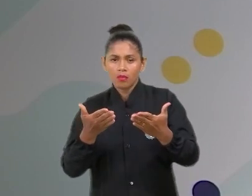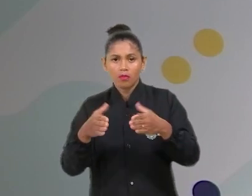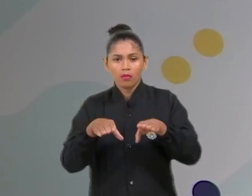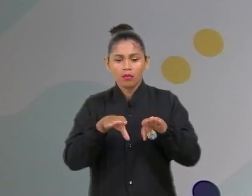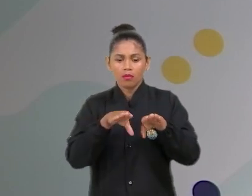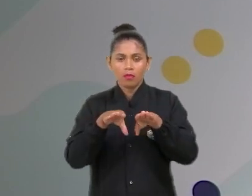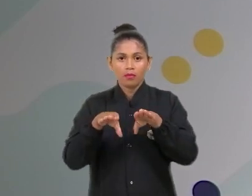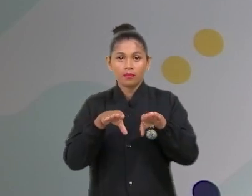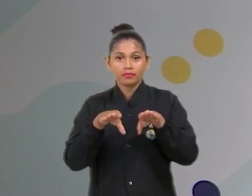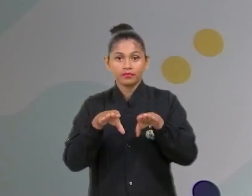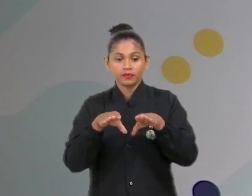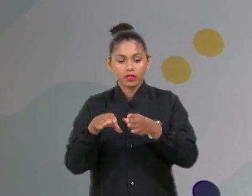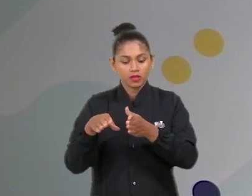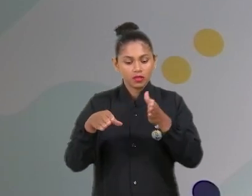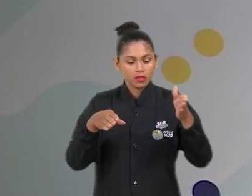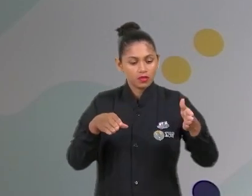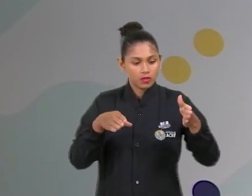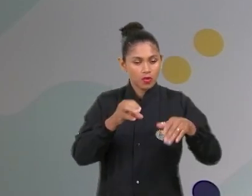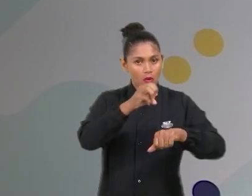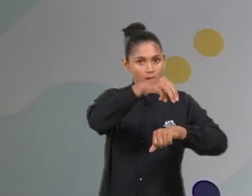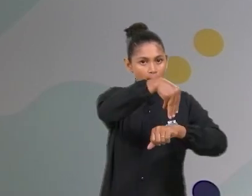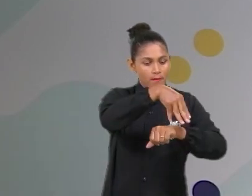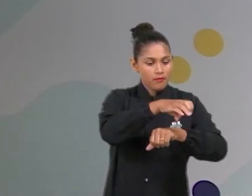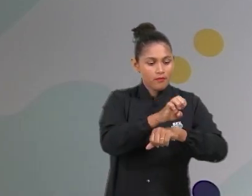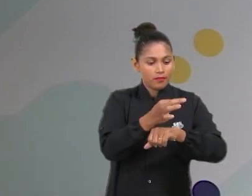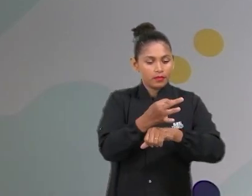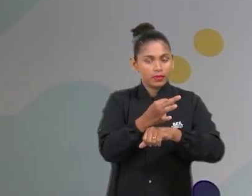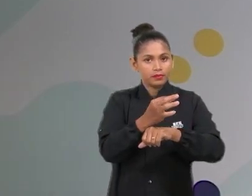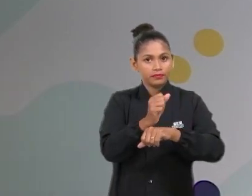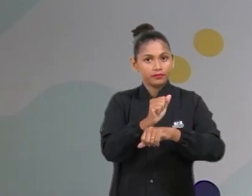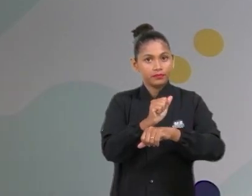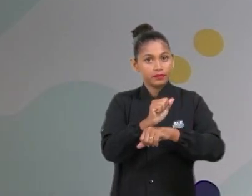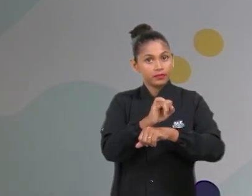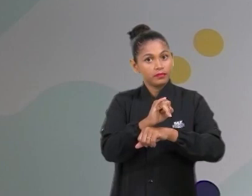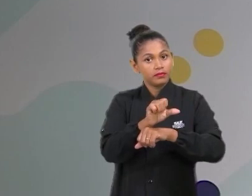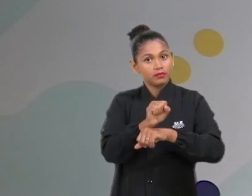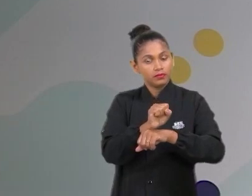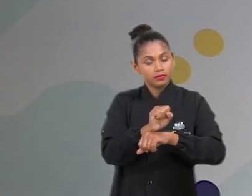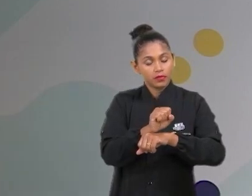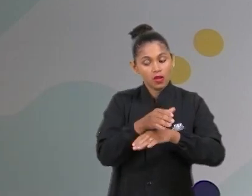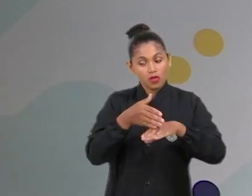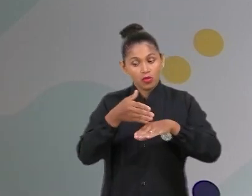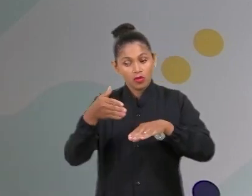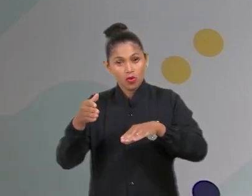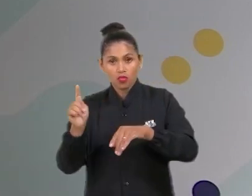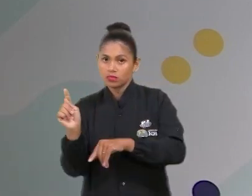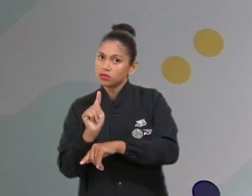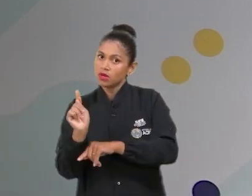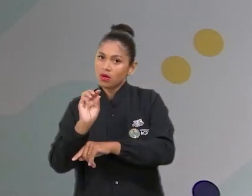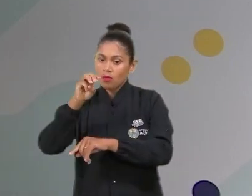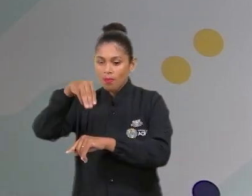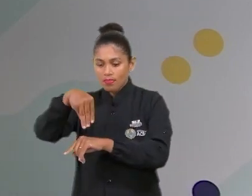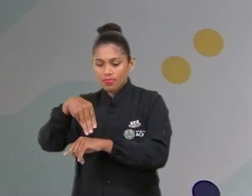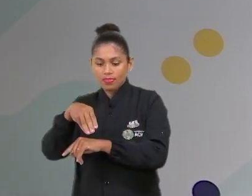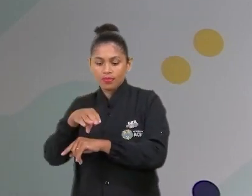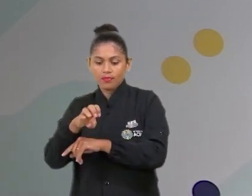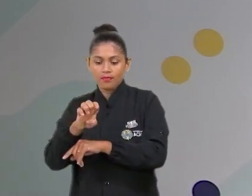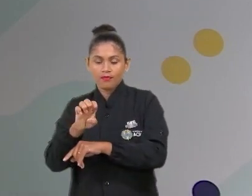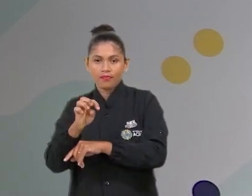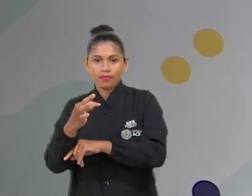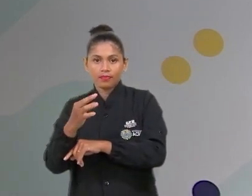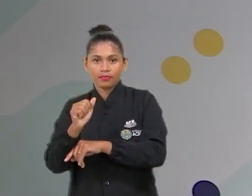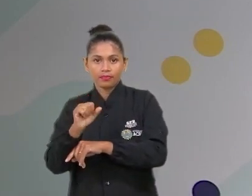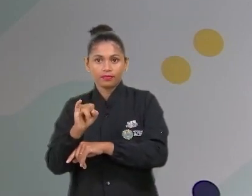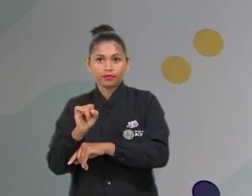os metais e os não metais. Aí, mais adiante, nós vamos ver algumas características do porquê que eles são considerados